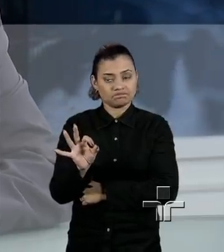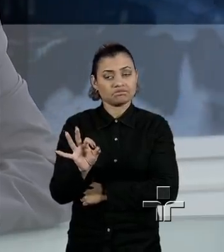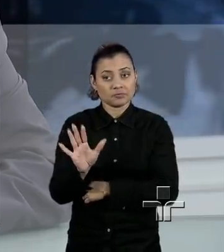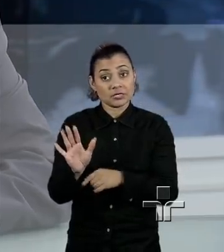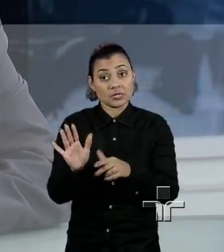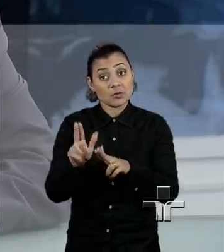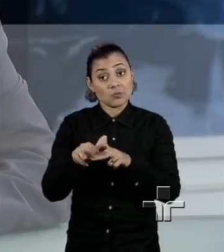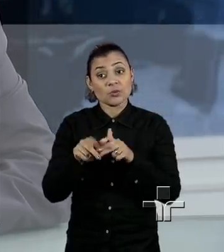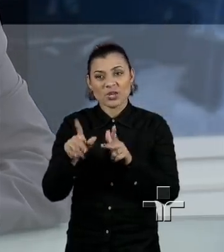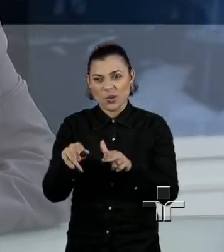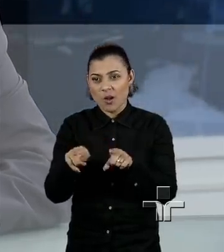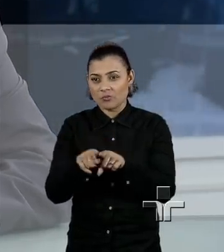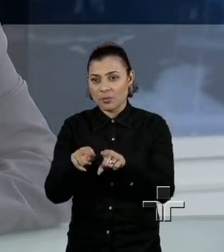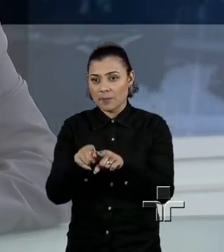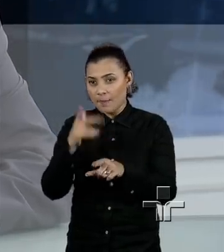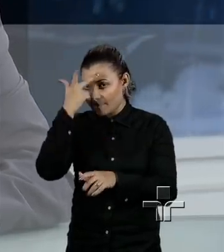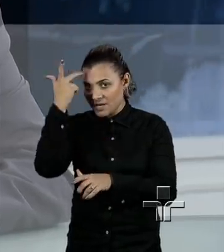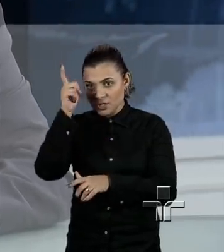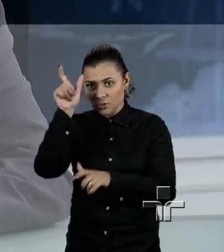Tanto serial killers quanto